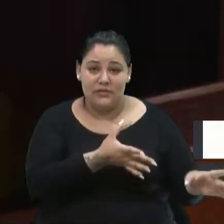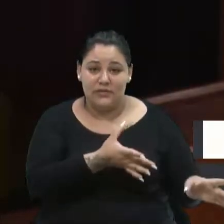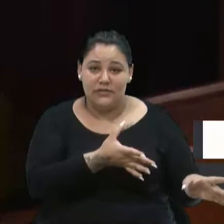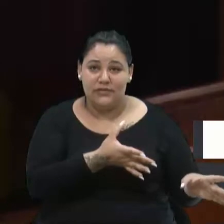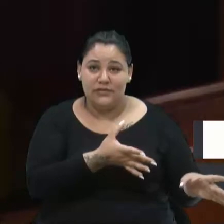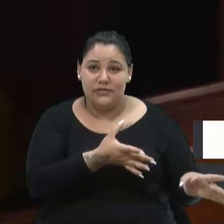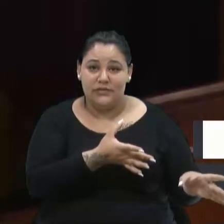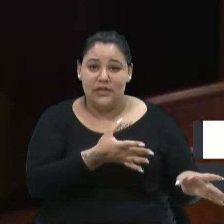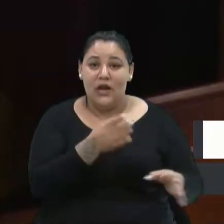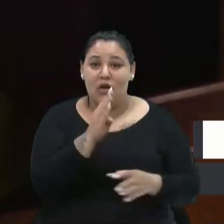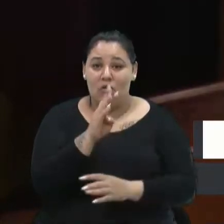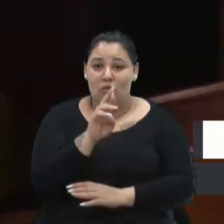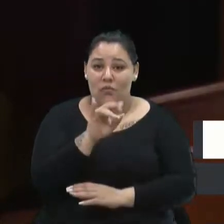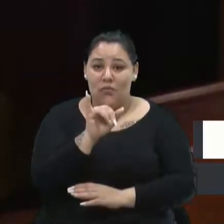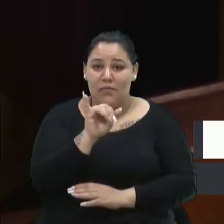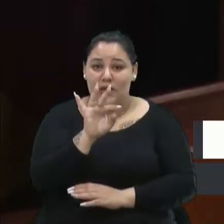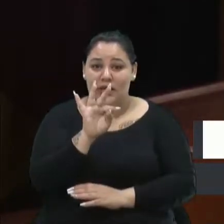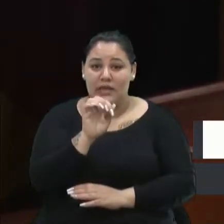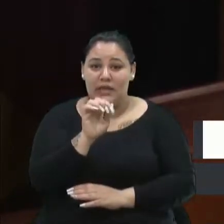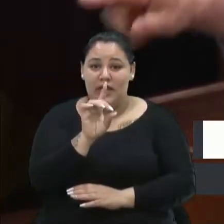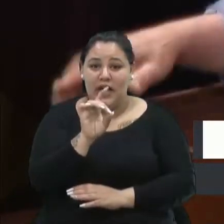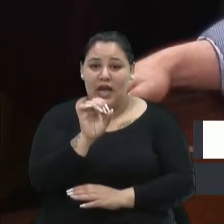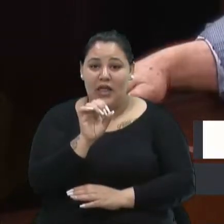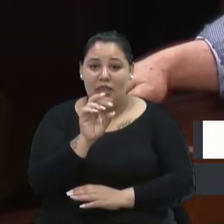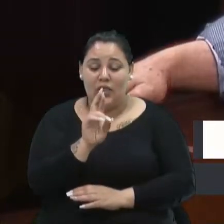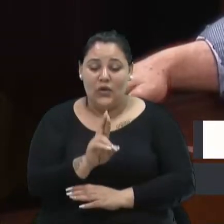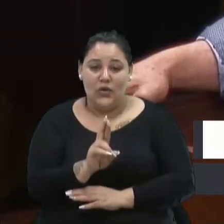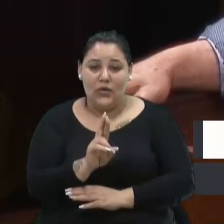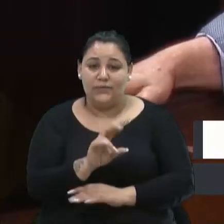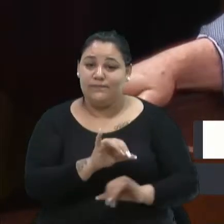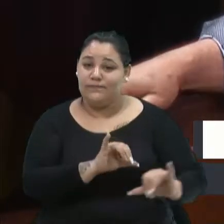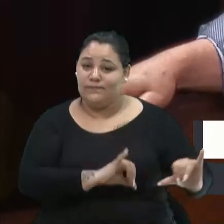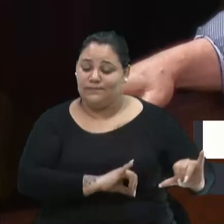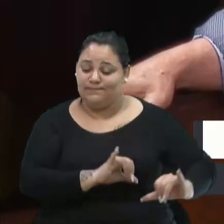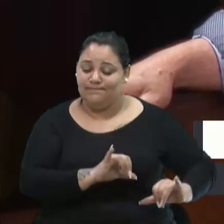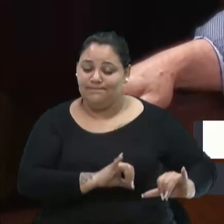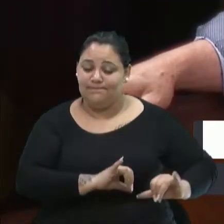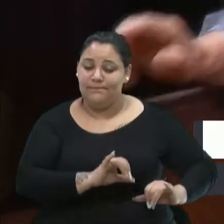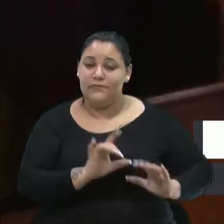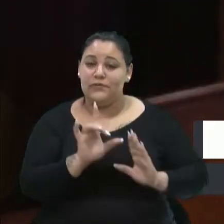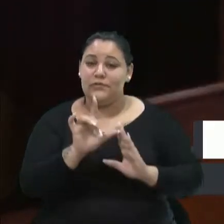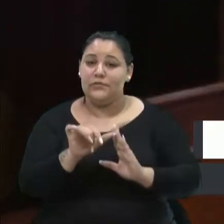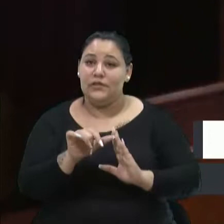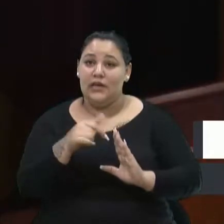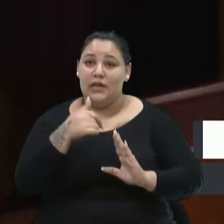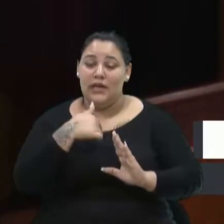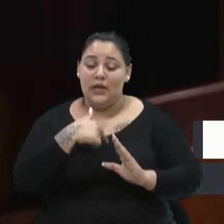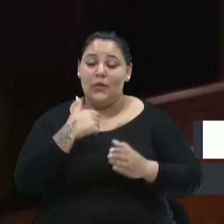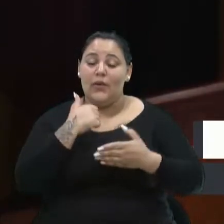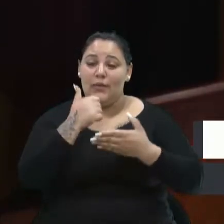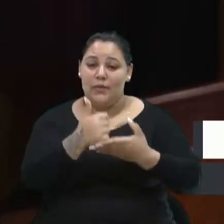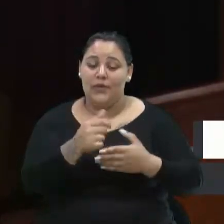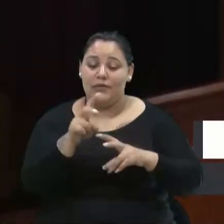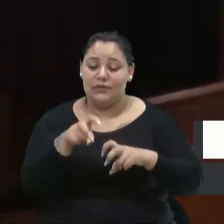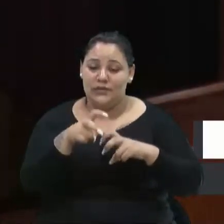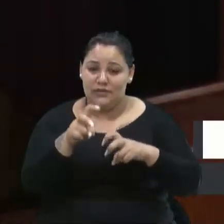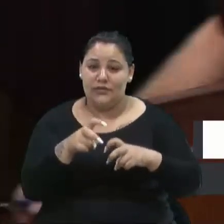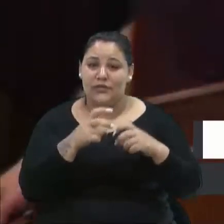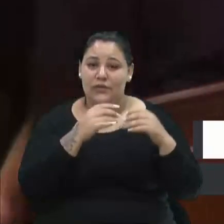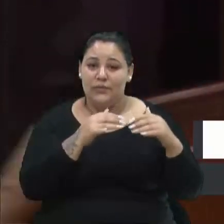britador como ali, que paga aquele lá na ponta. E sim, quando eu defendo muito o interior, o maquinário